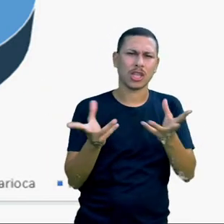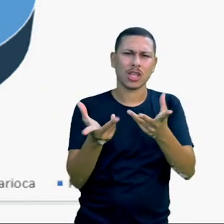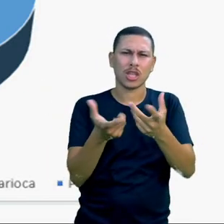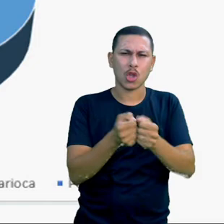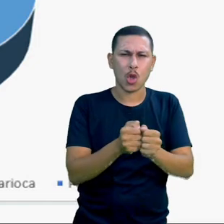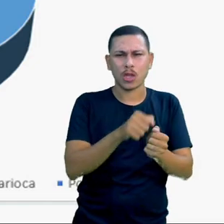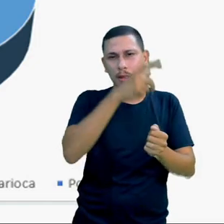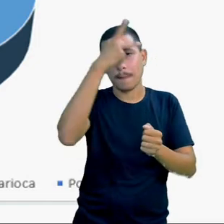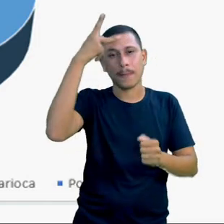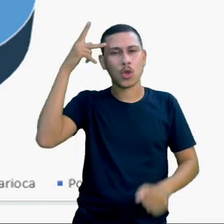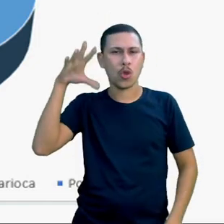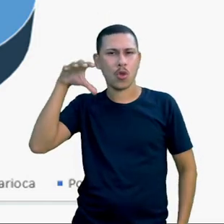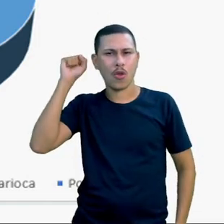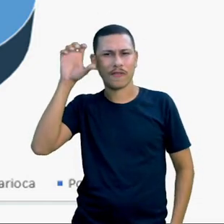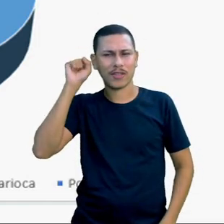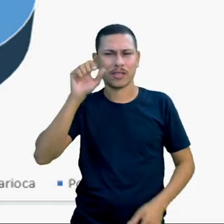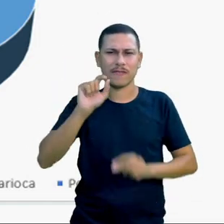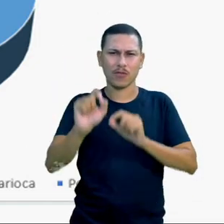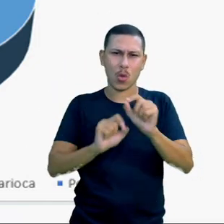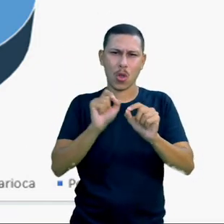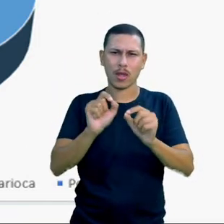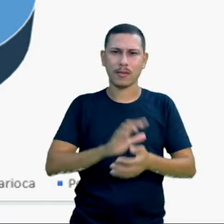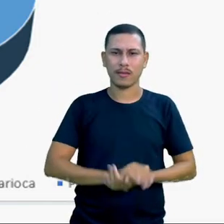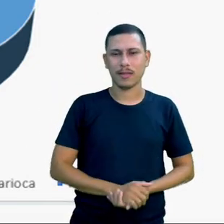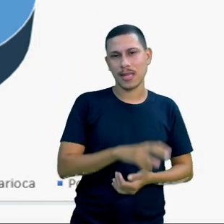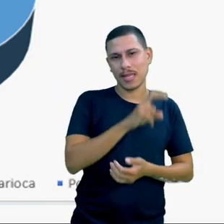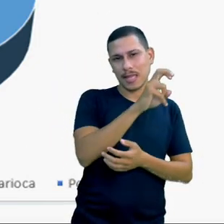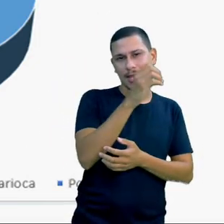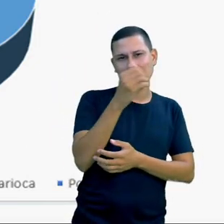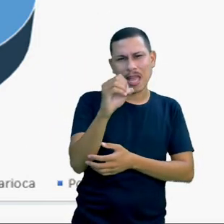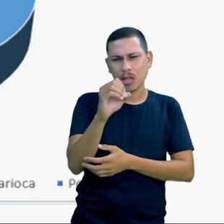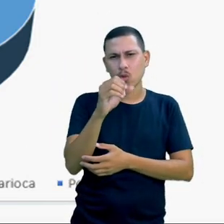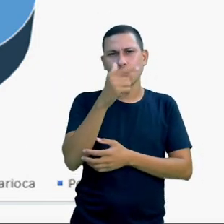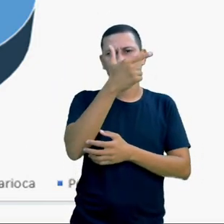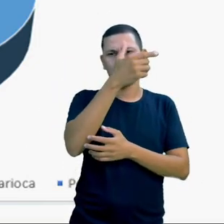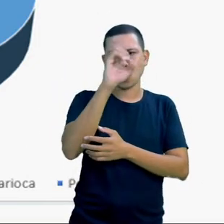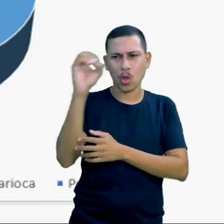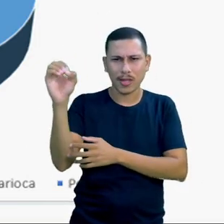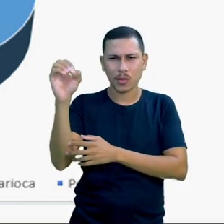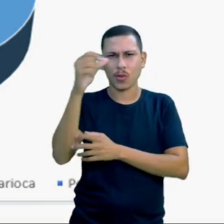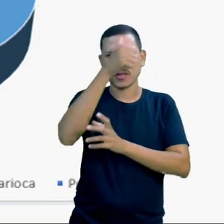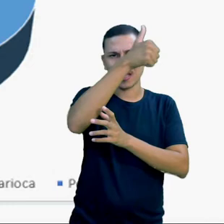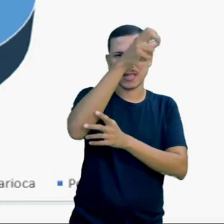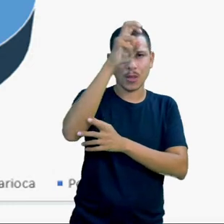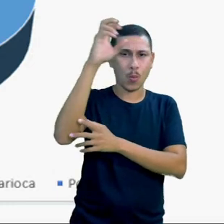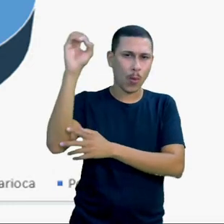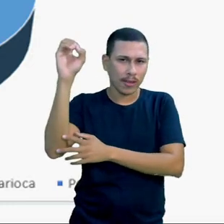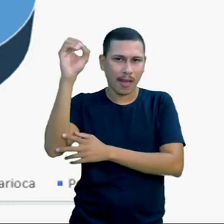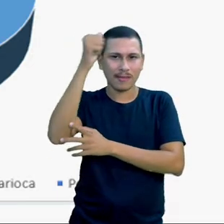os ouvintes. Então, os ouvintes foram 500, 200, 150,